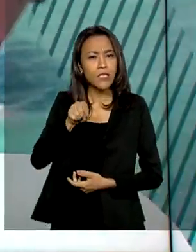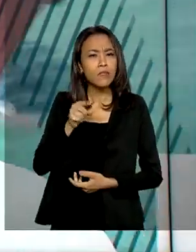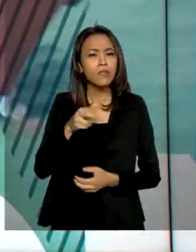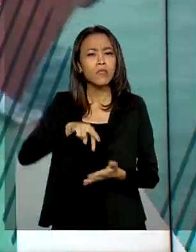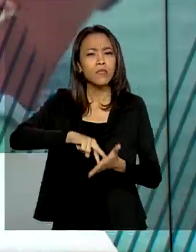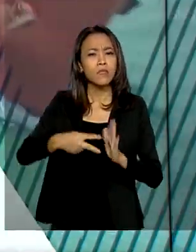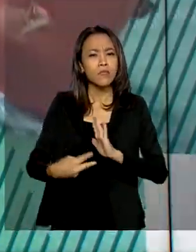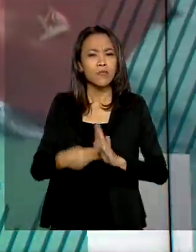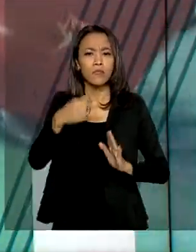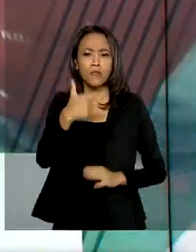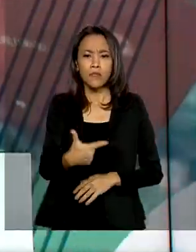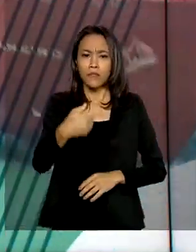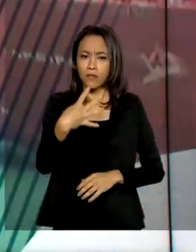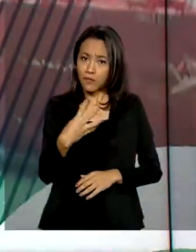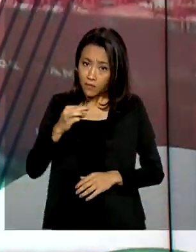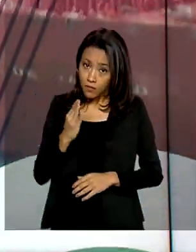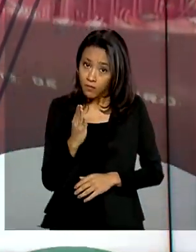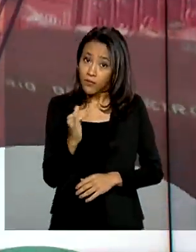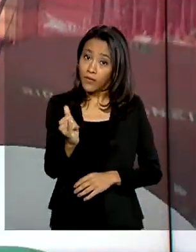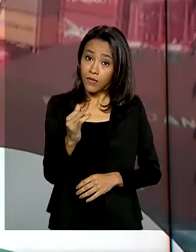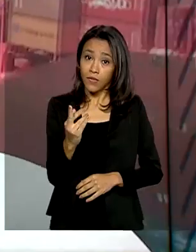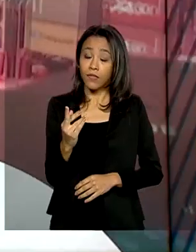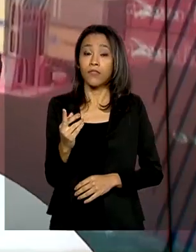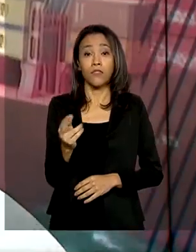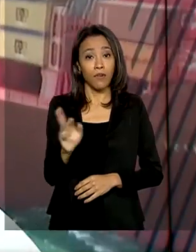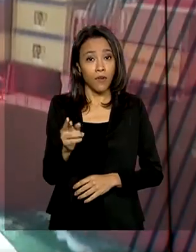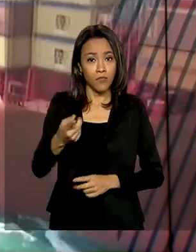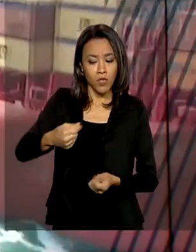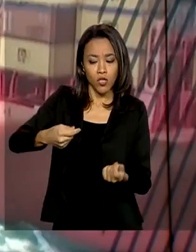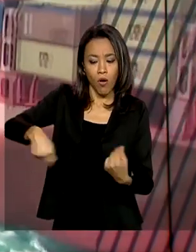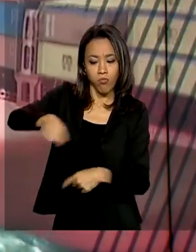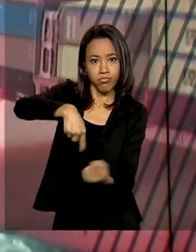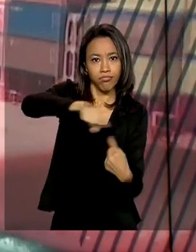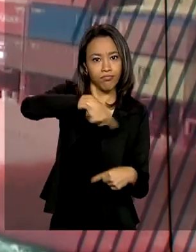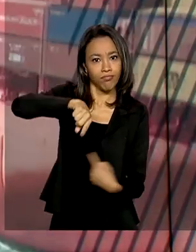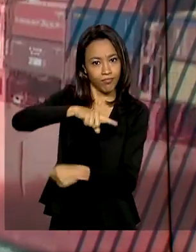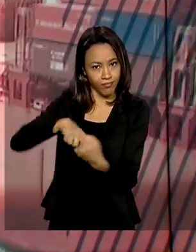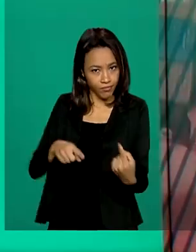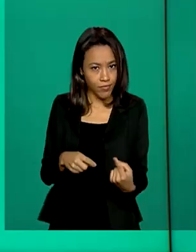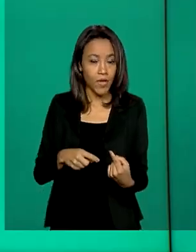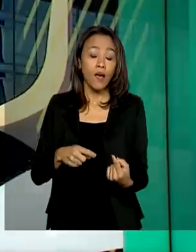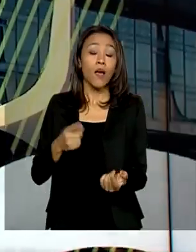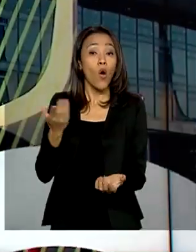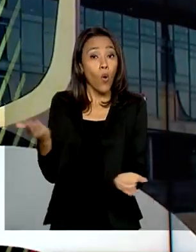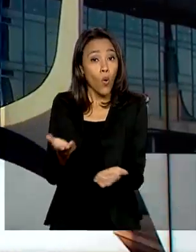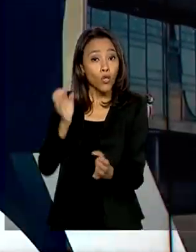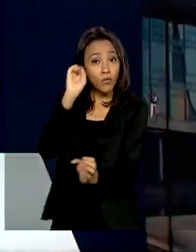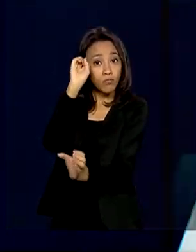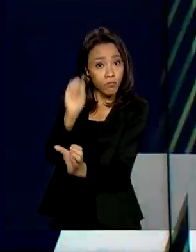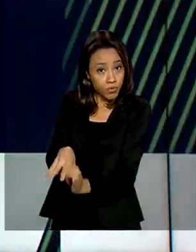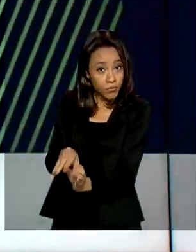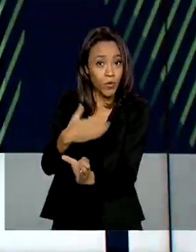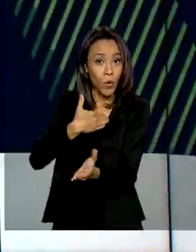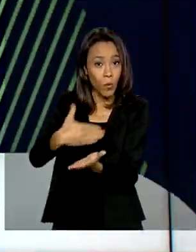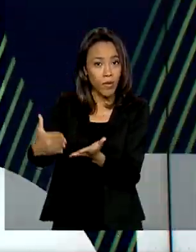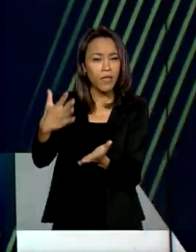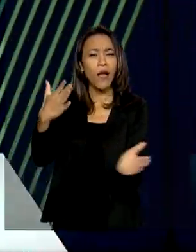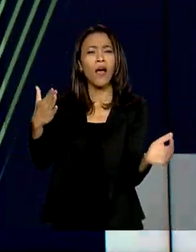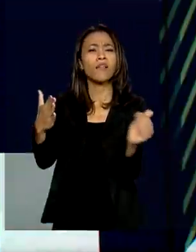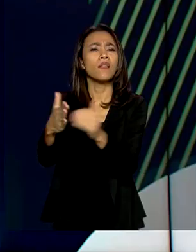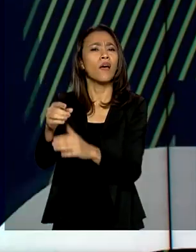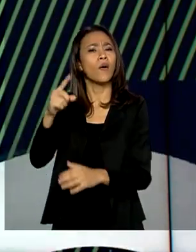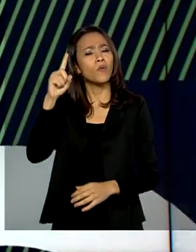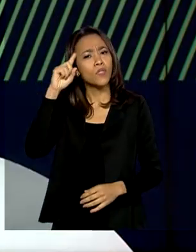quase R$ 24 bilhões na economia. O depósito começa a ser feito hoje e vai até o dia 8 de maio